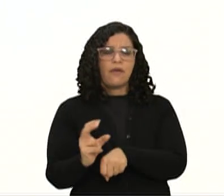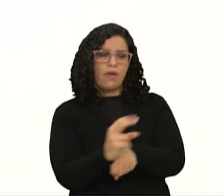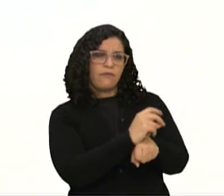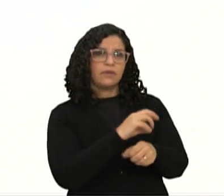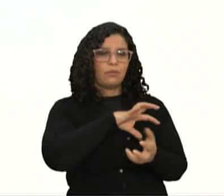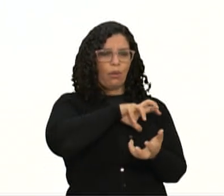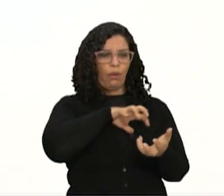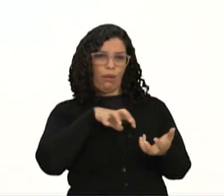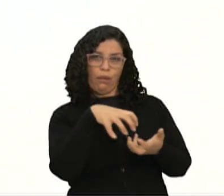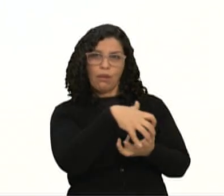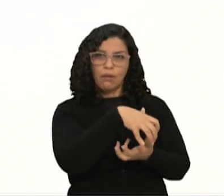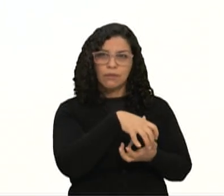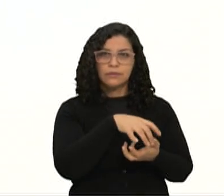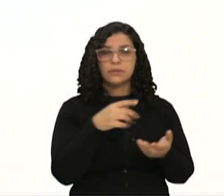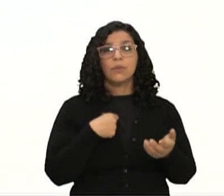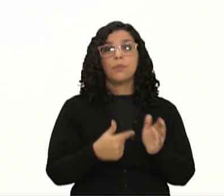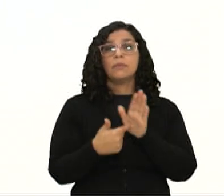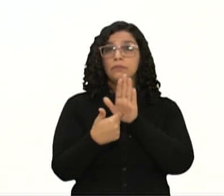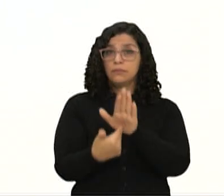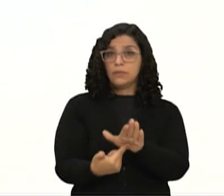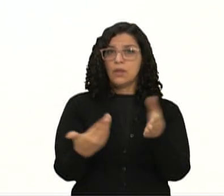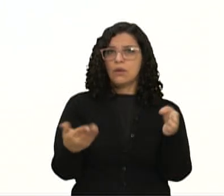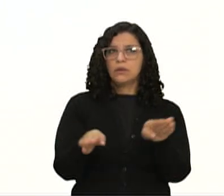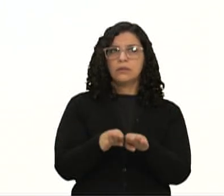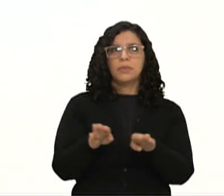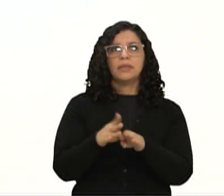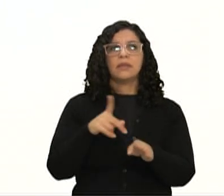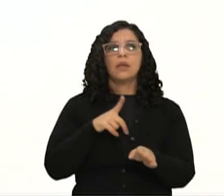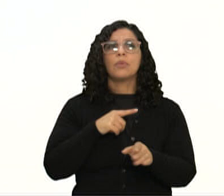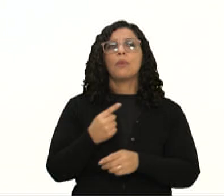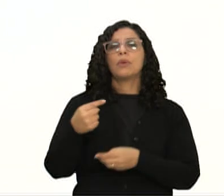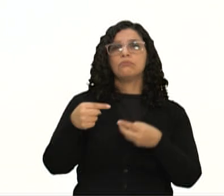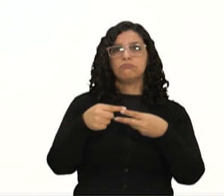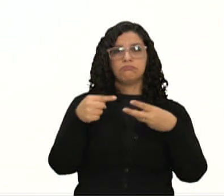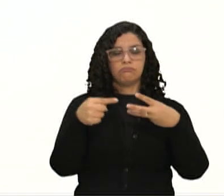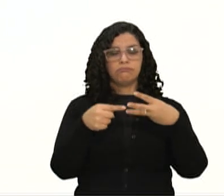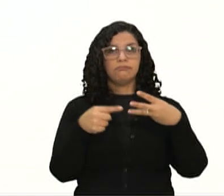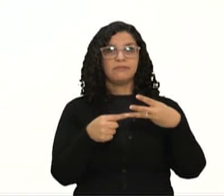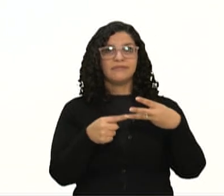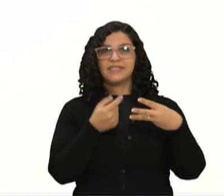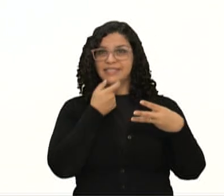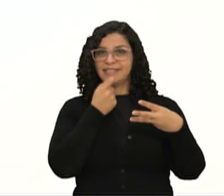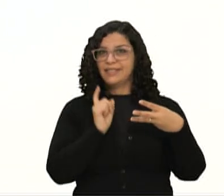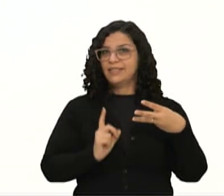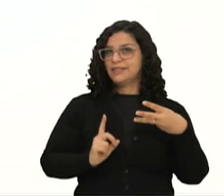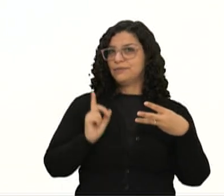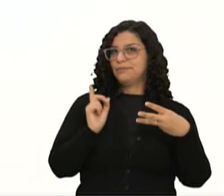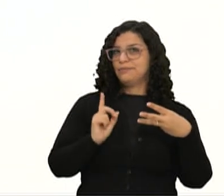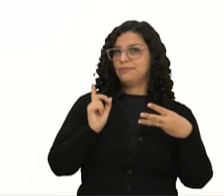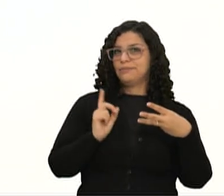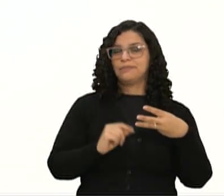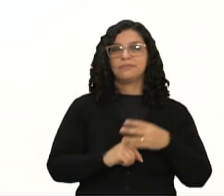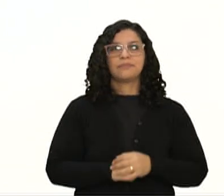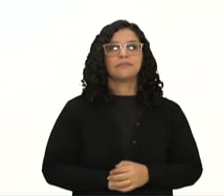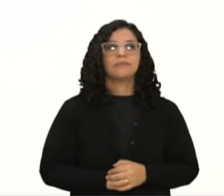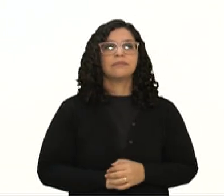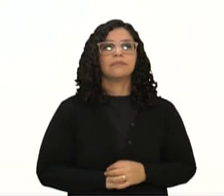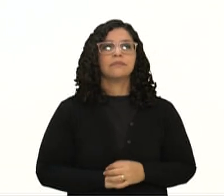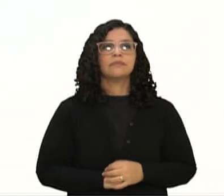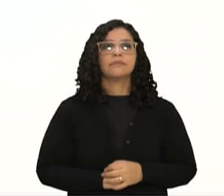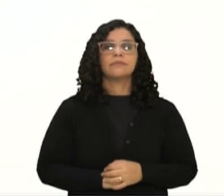dele. Então, para representar essa imagem, nós temos coronavirus, COVID-19 ou